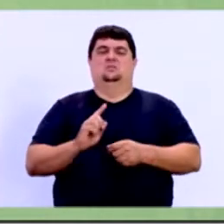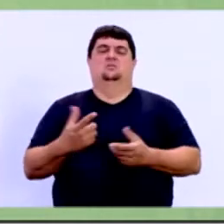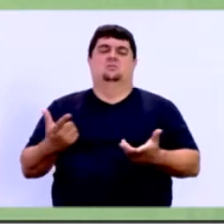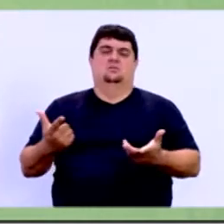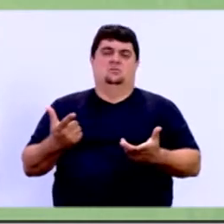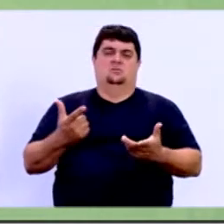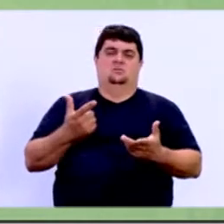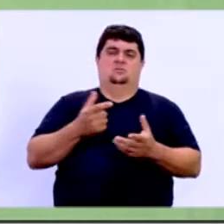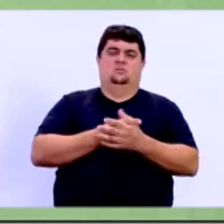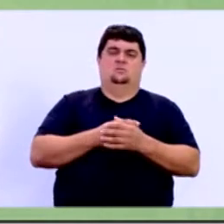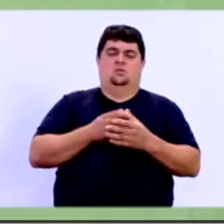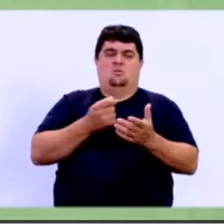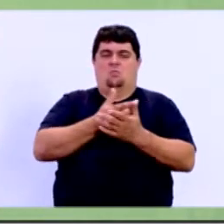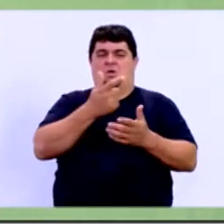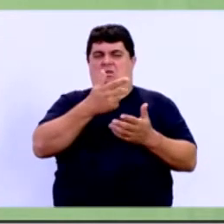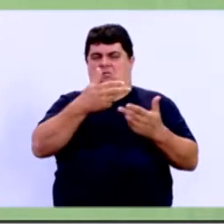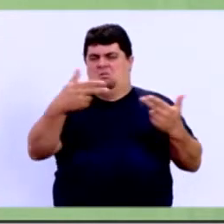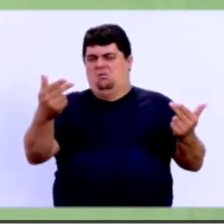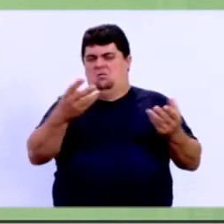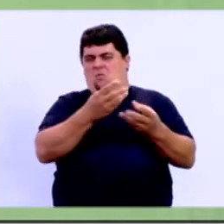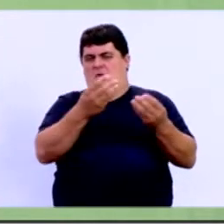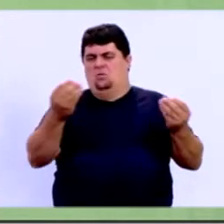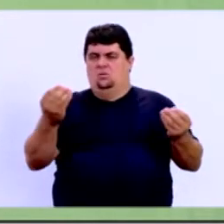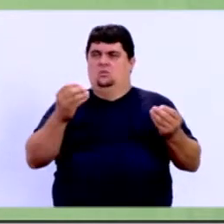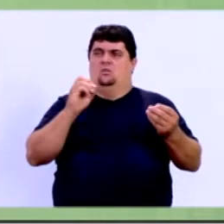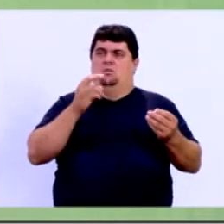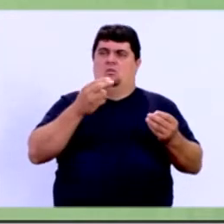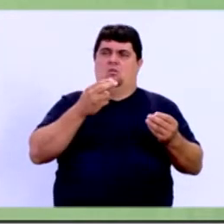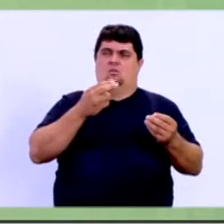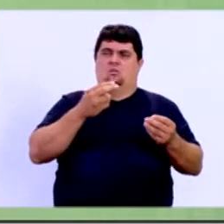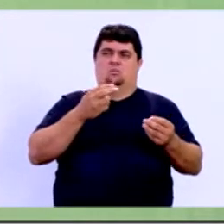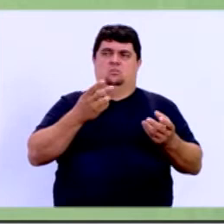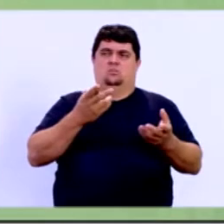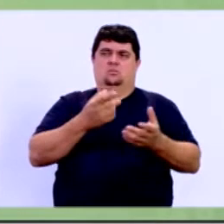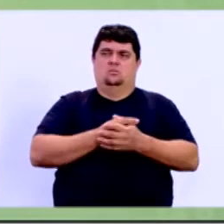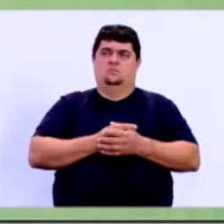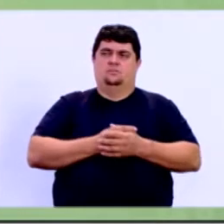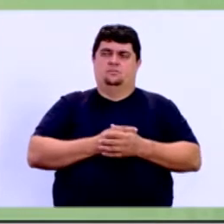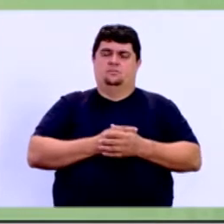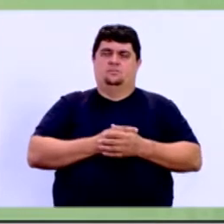com a aquisição de material ou com a aquisição de materiais, né,